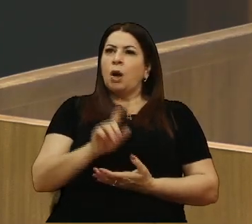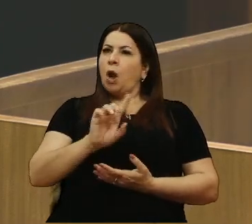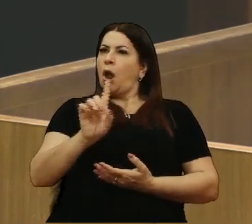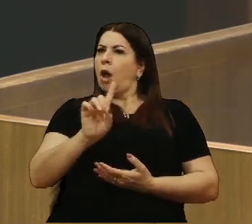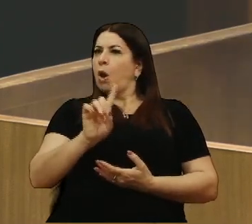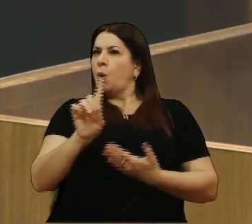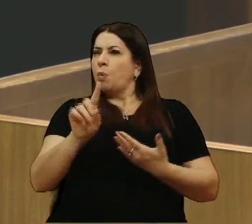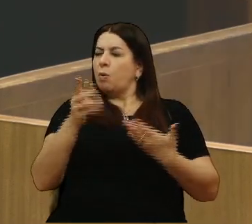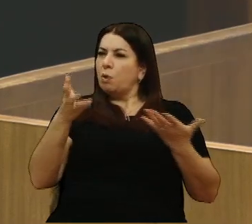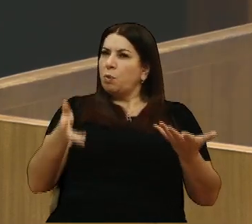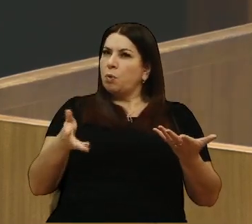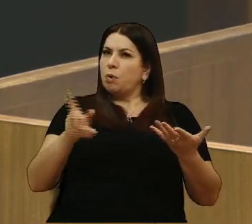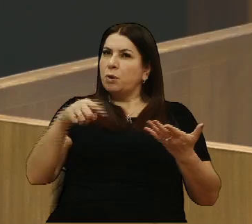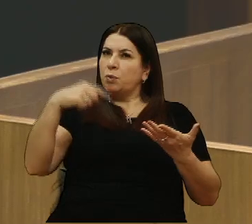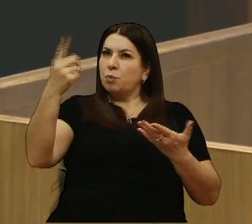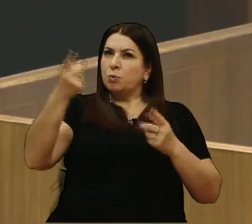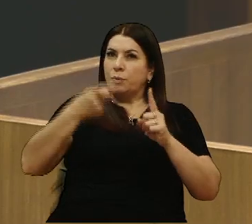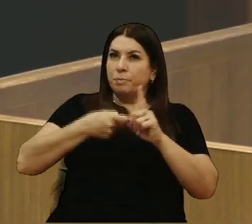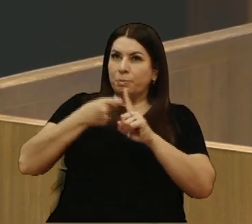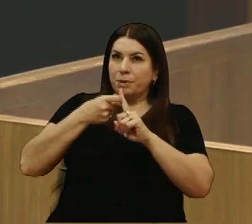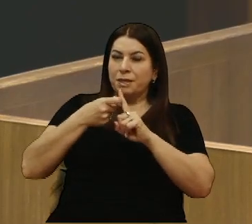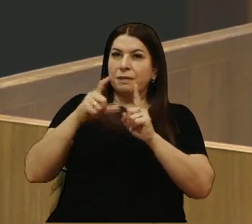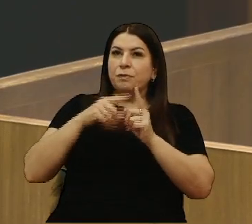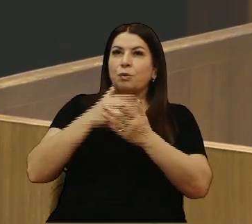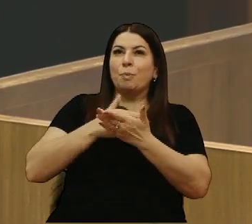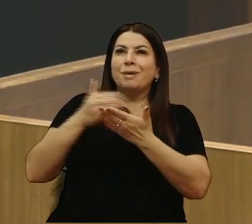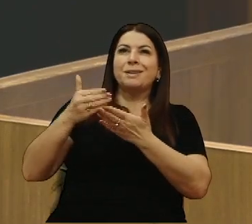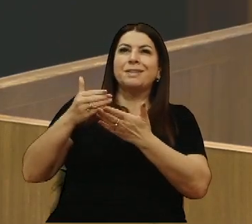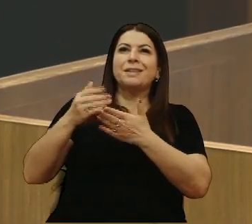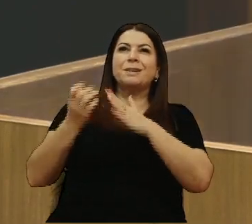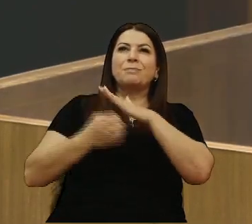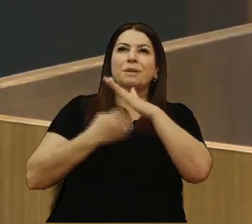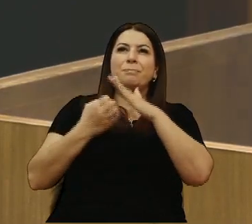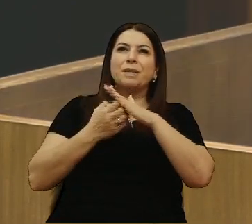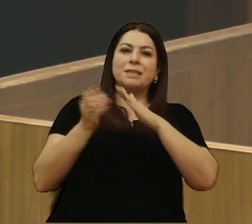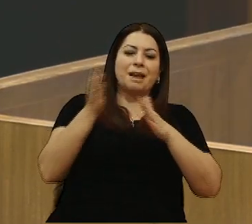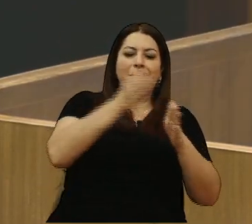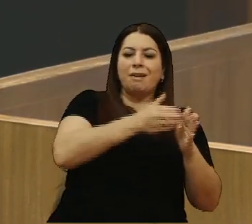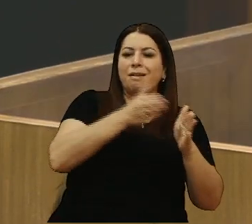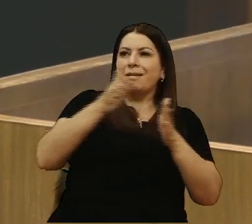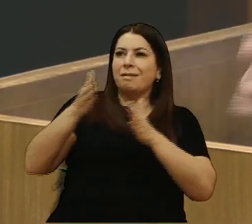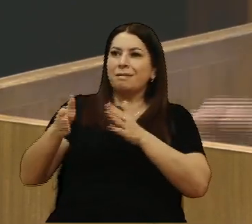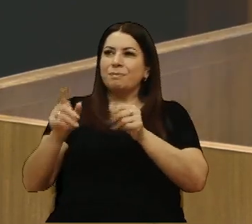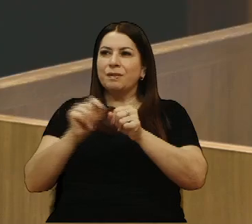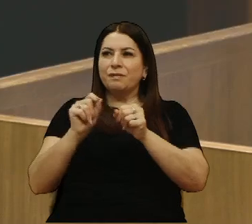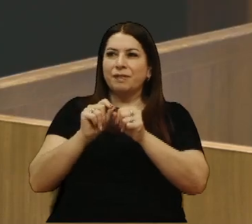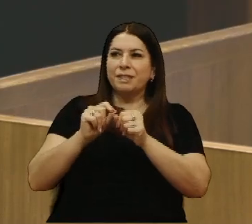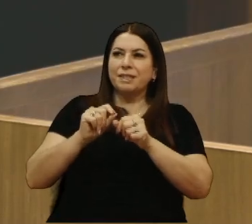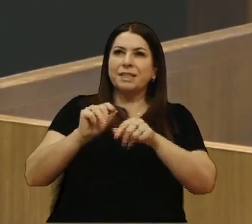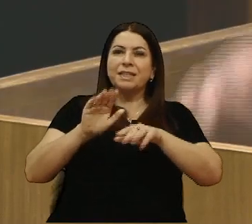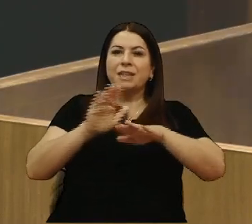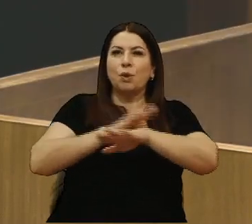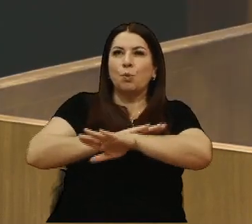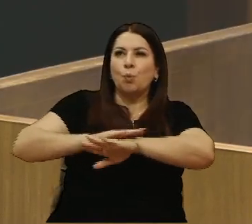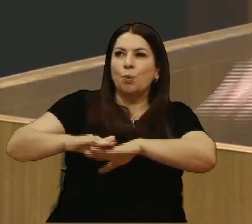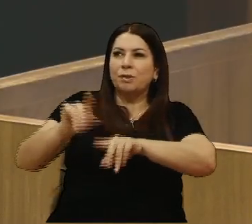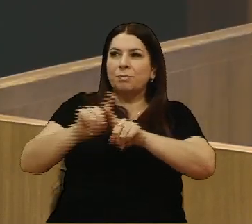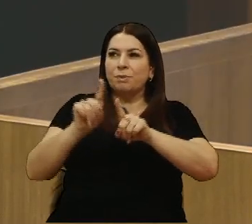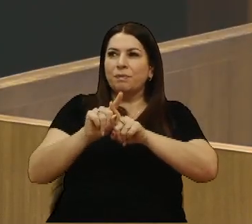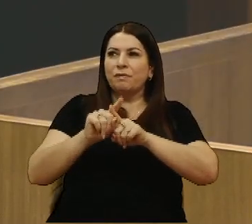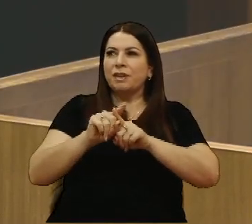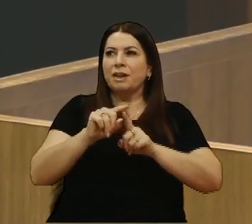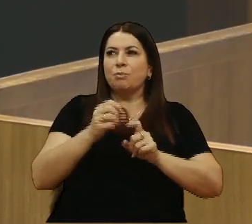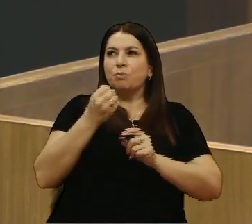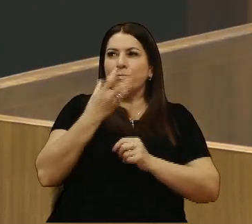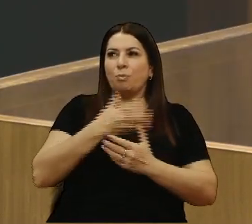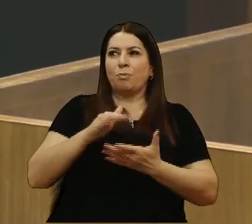Não, agora no próximo mês aqui nós vamos começar uma empresa de um lado, a outra do outro, e nós vamos fazer recapeamento. Vai ficar show de